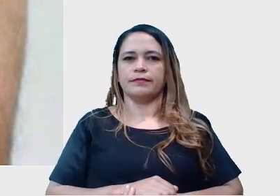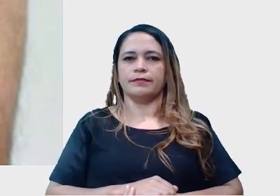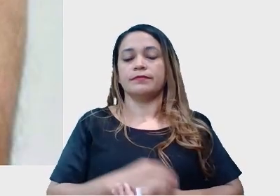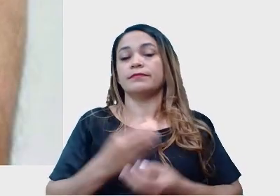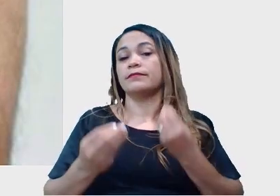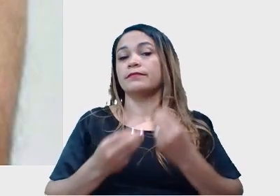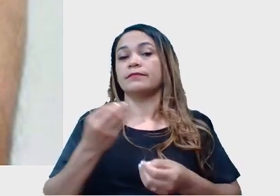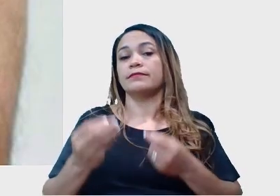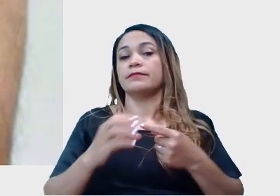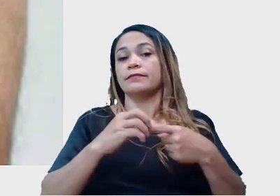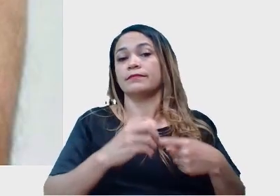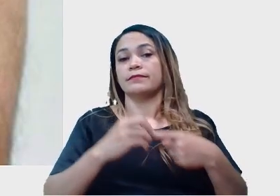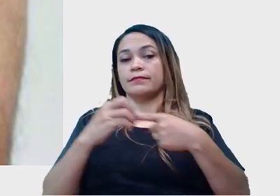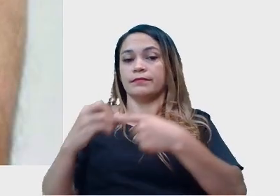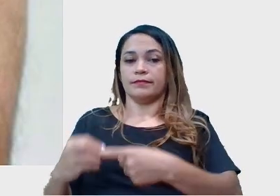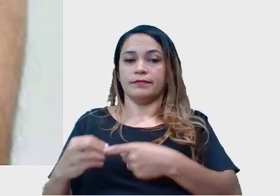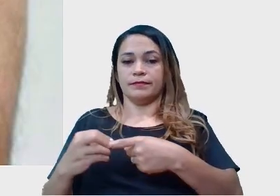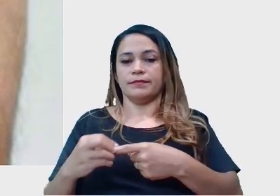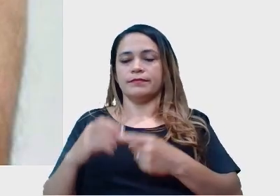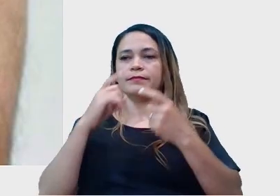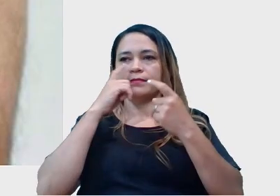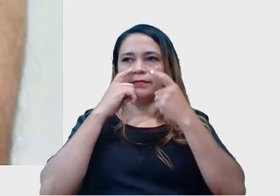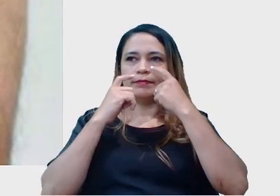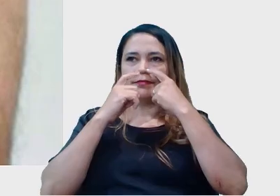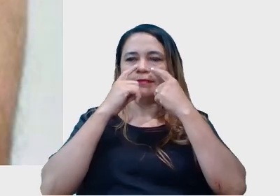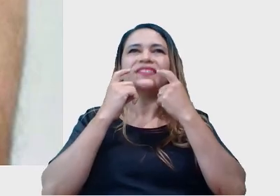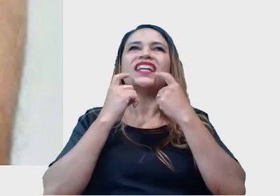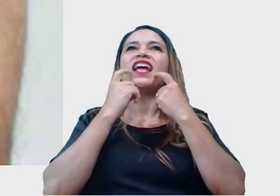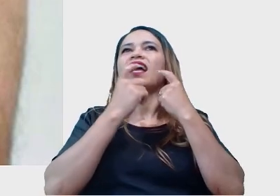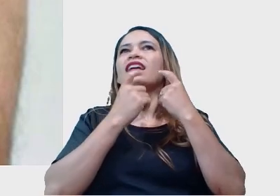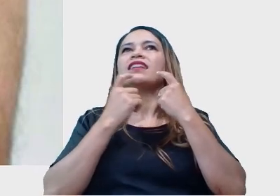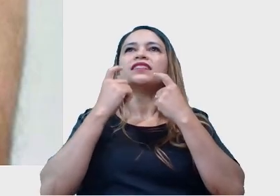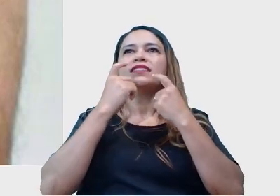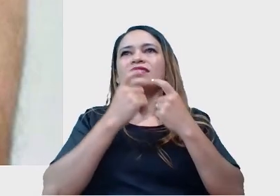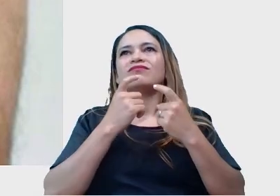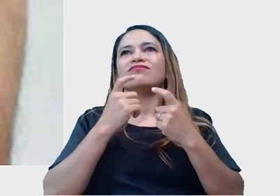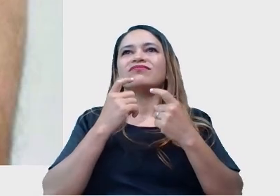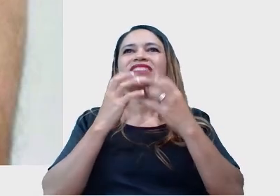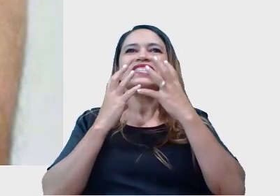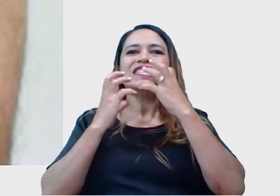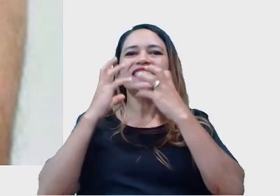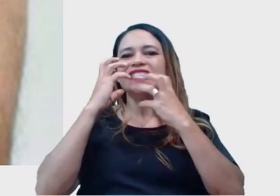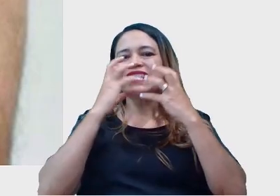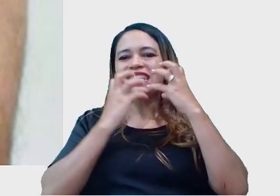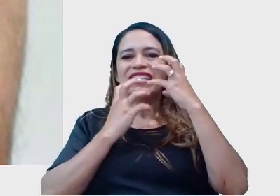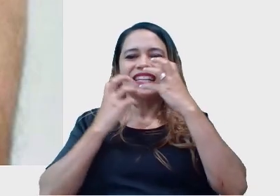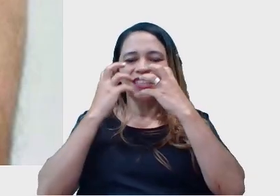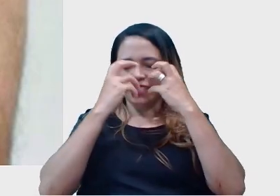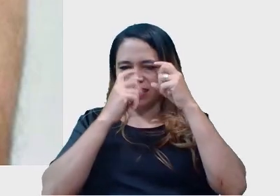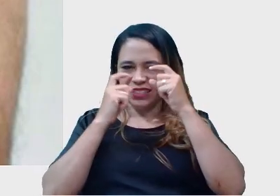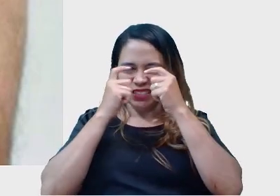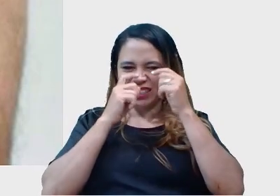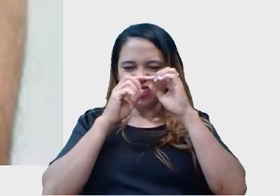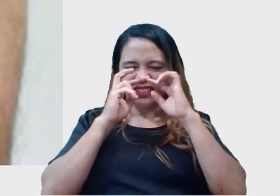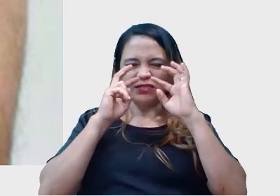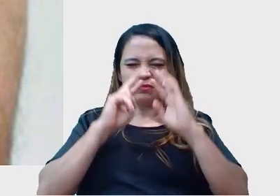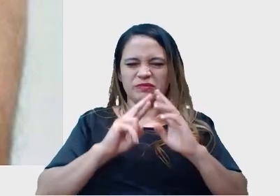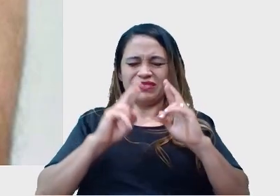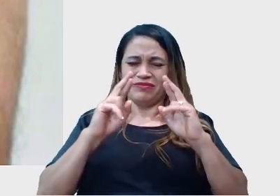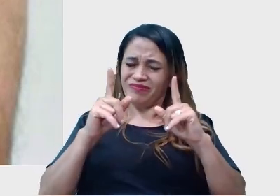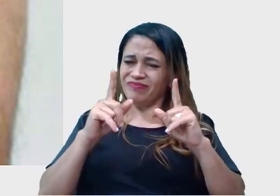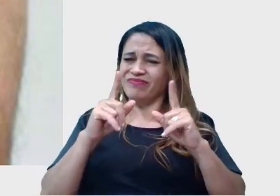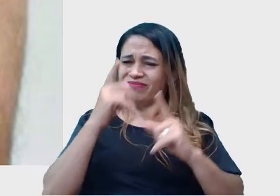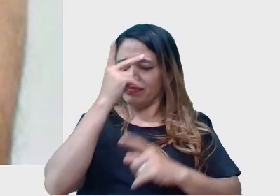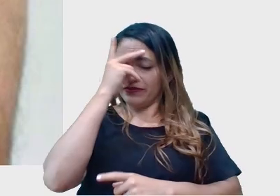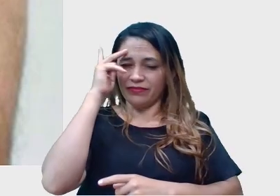protozoário agora, ele parasita a região do nariz e a região da boca, e aí a destruição que ele vai fazer nessas regiões deforma muito a pessoa,